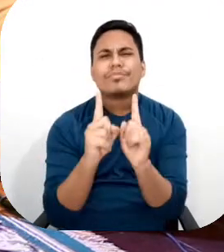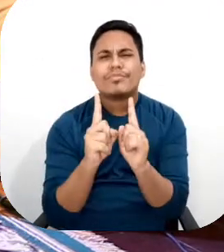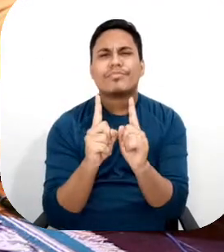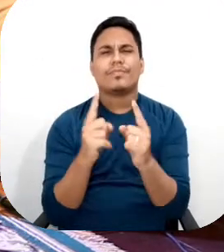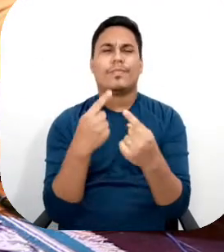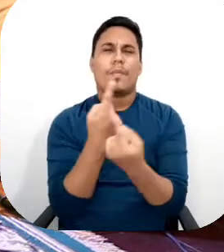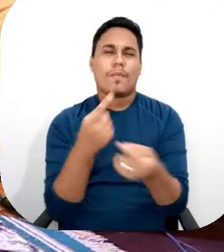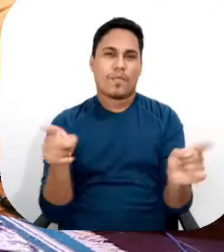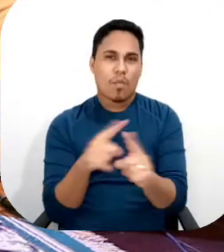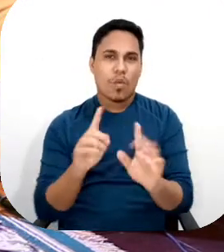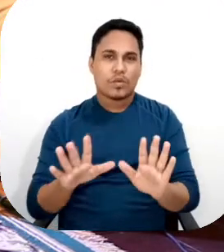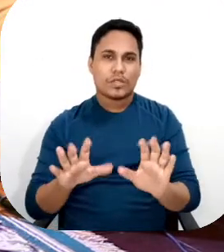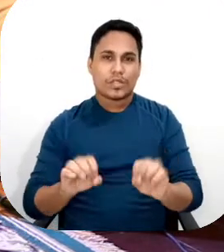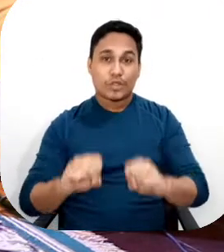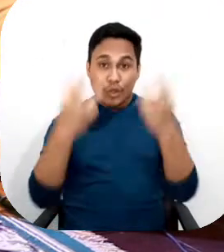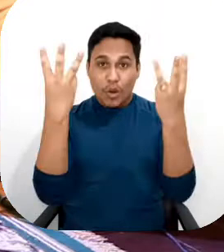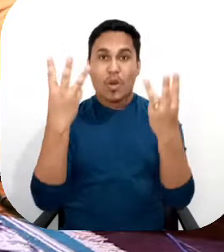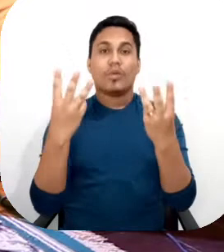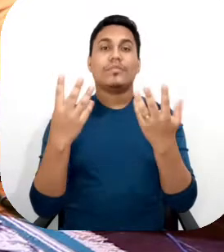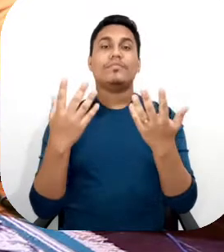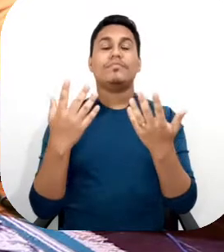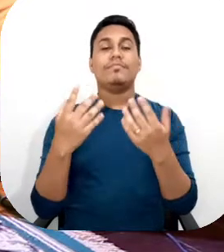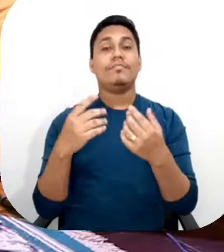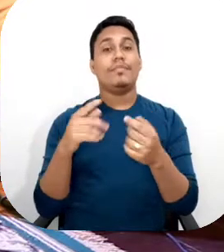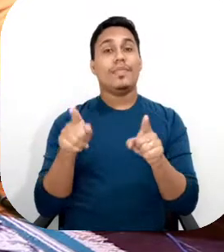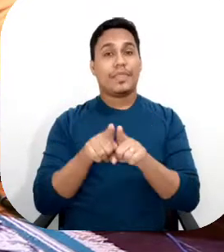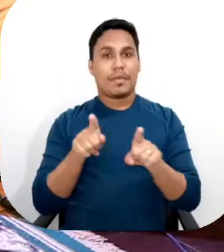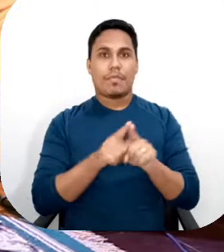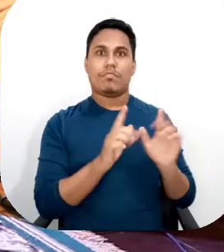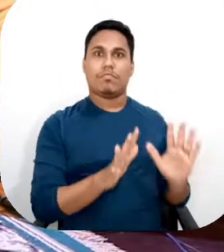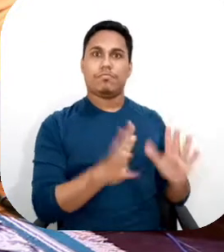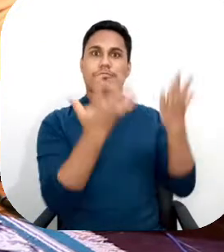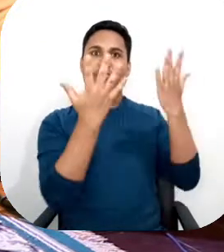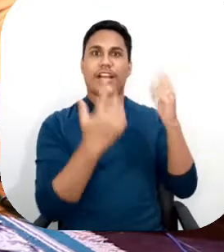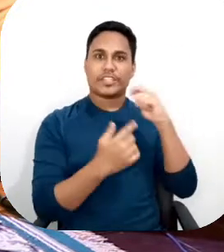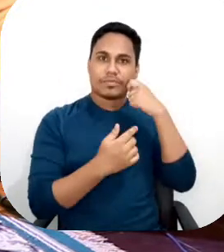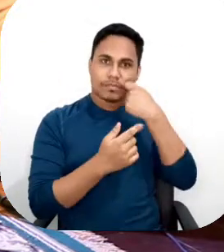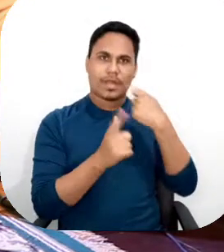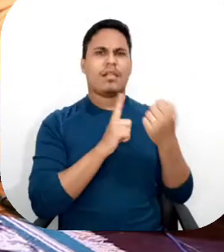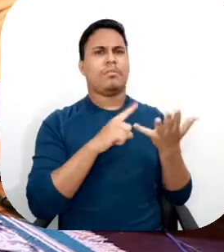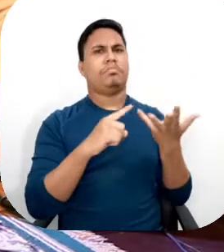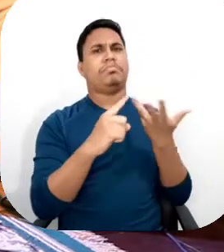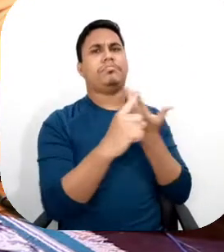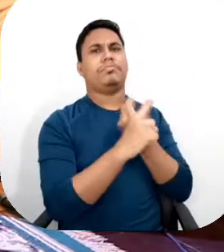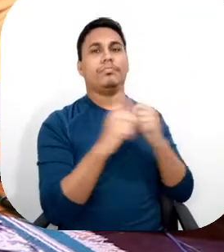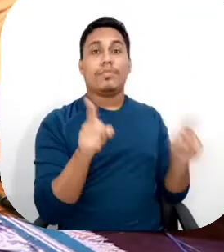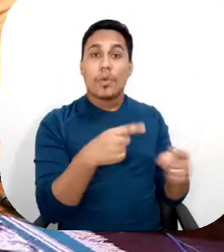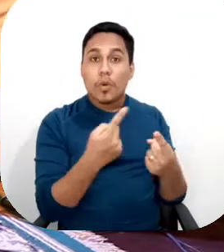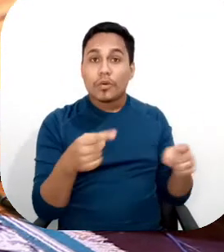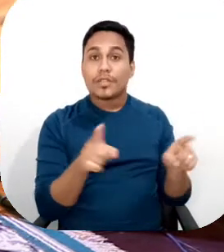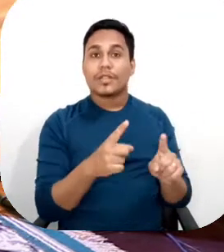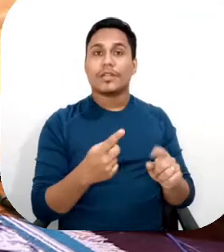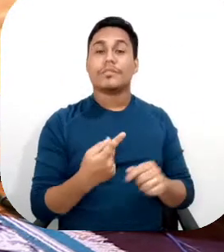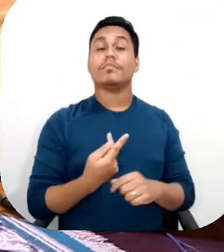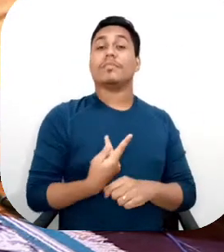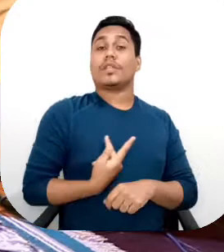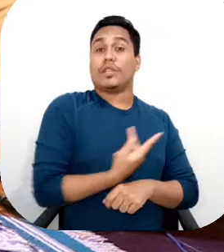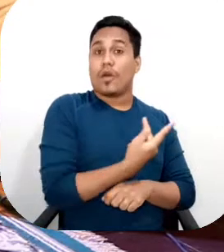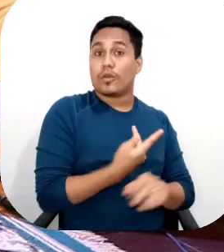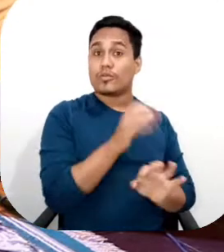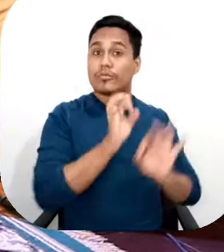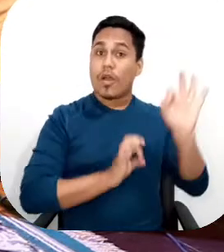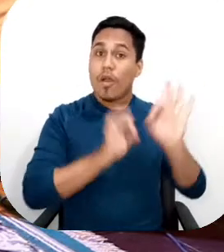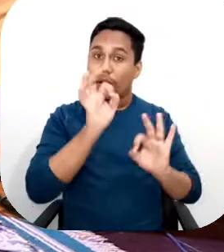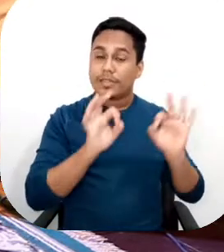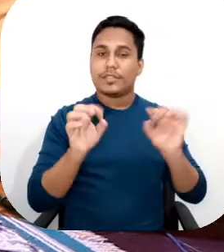5 canções, e o Preta Punk tem mais, e a gente desenvolve esse projeto que é exatamente